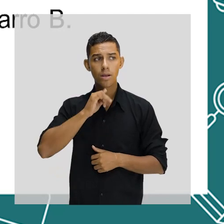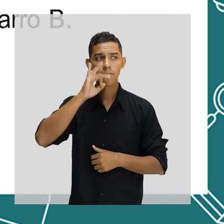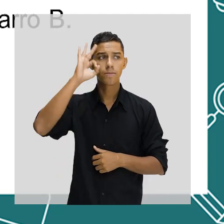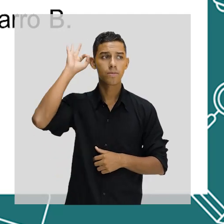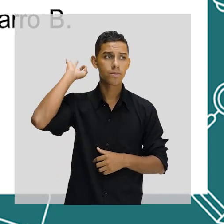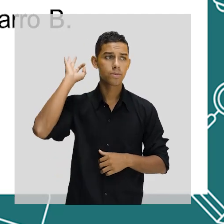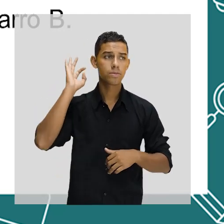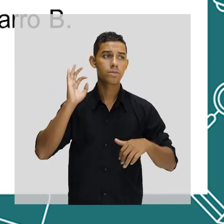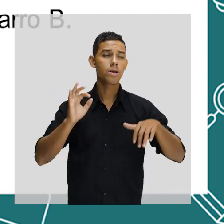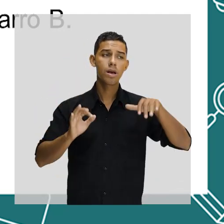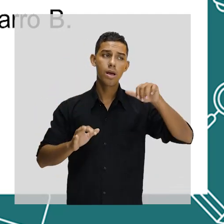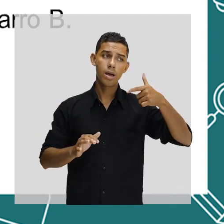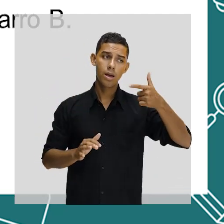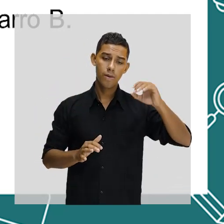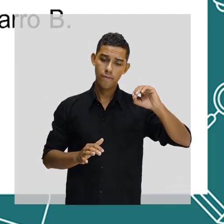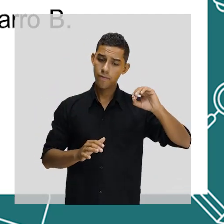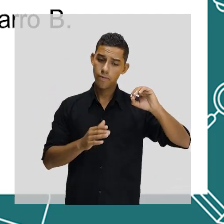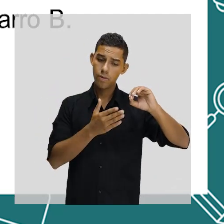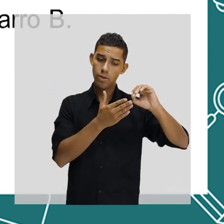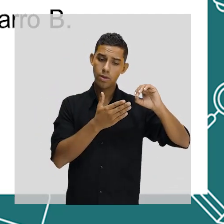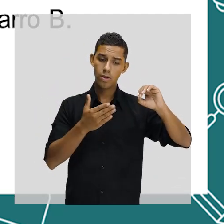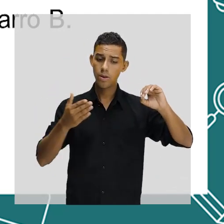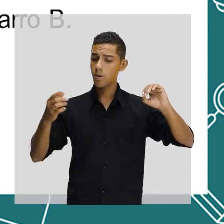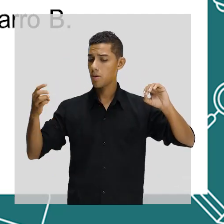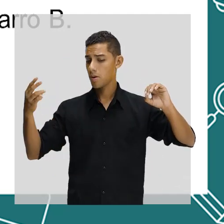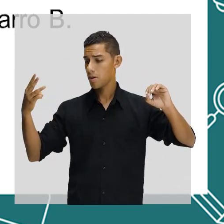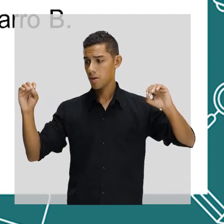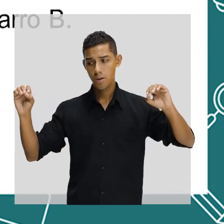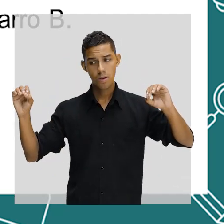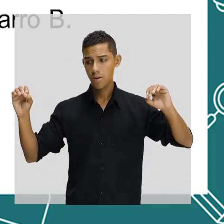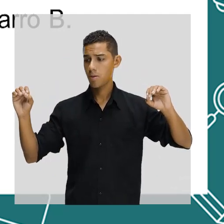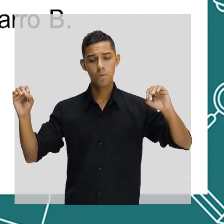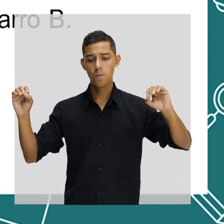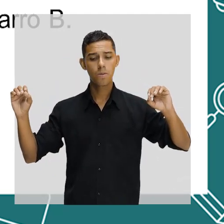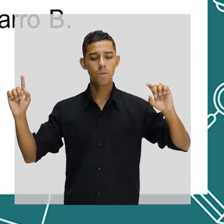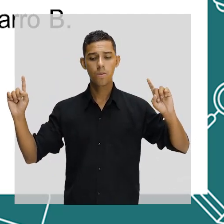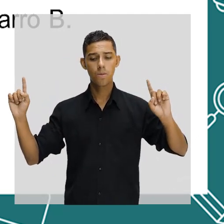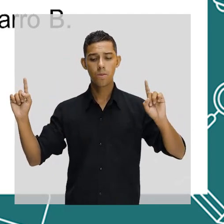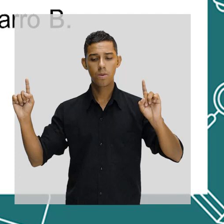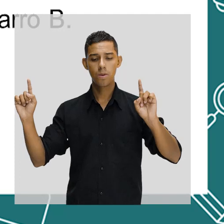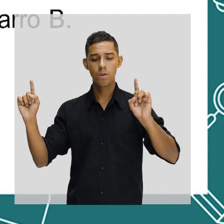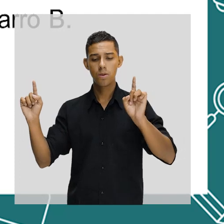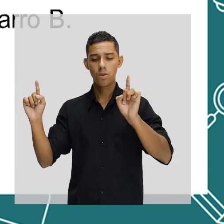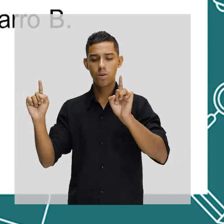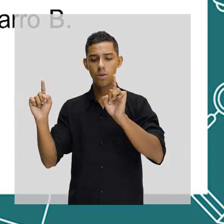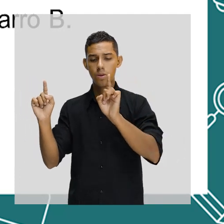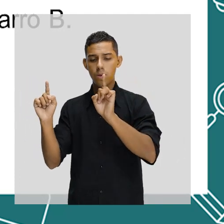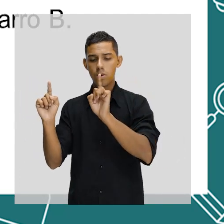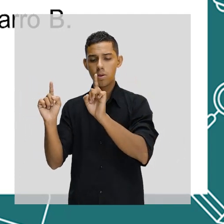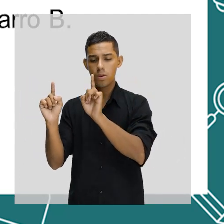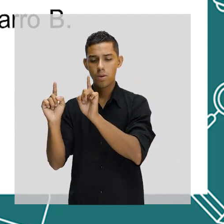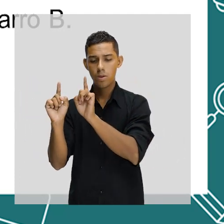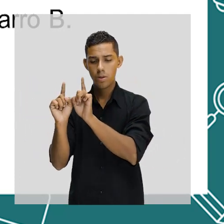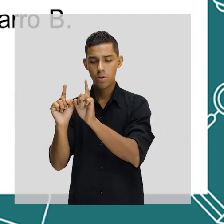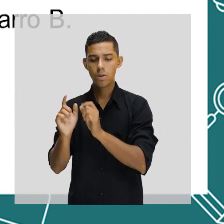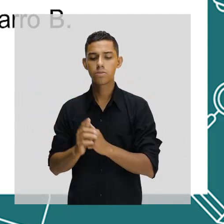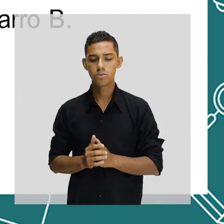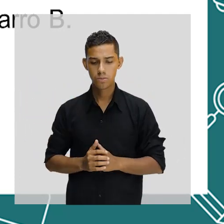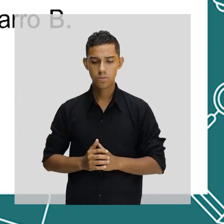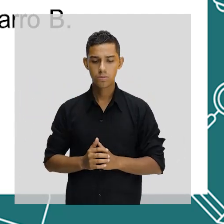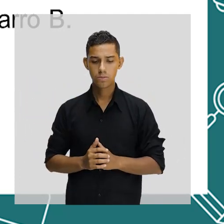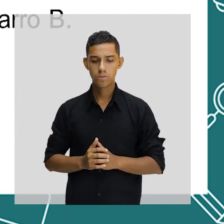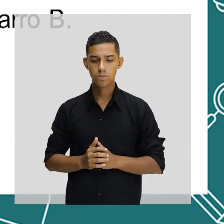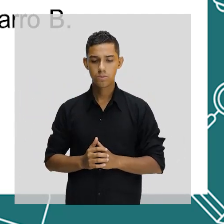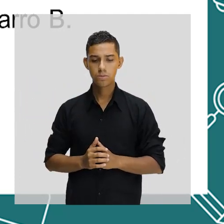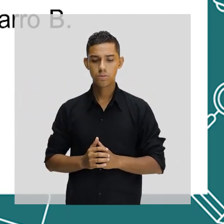20 e a de B é 30, então ele não se afasta. A distância entre eles está diminuindo, tá certo? A